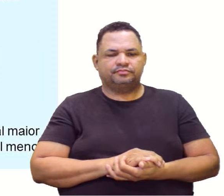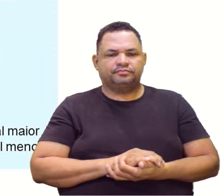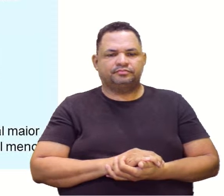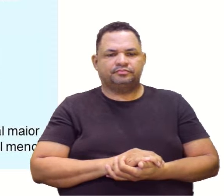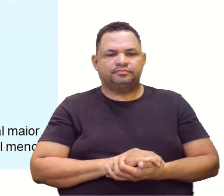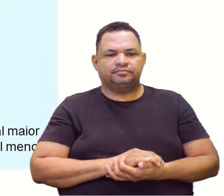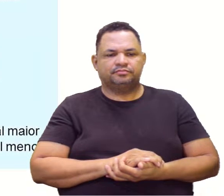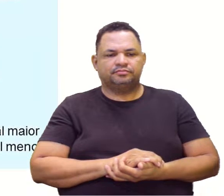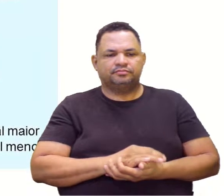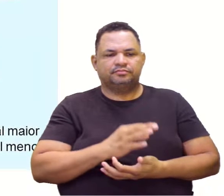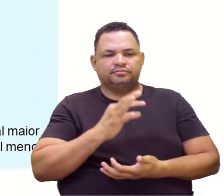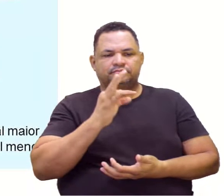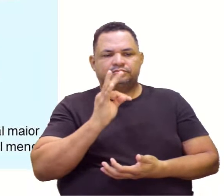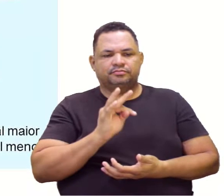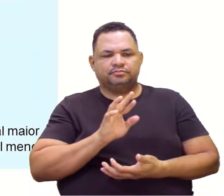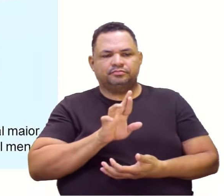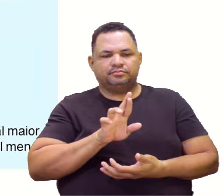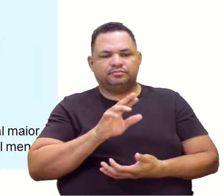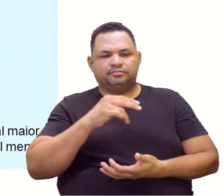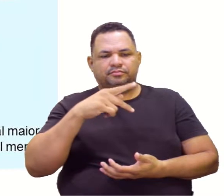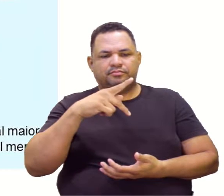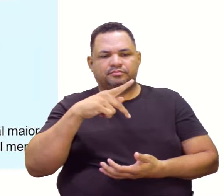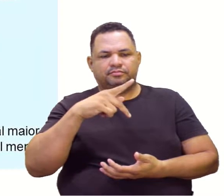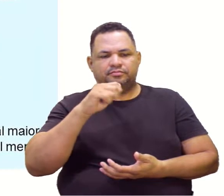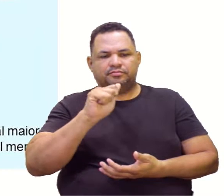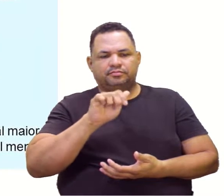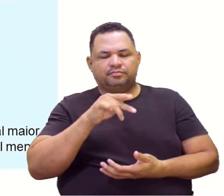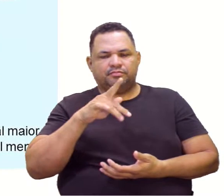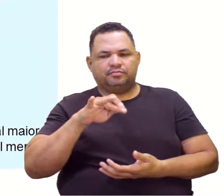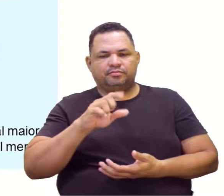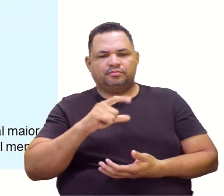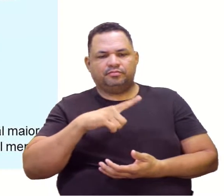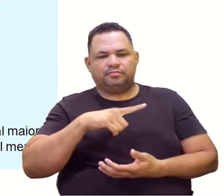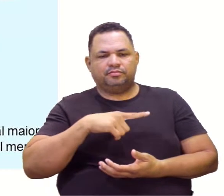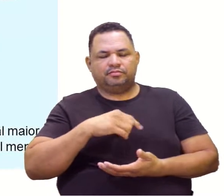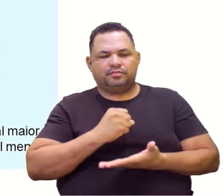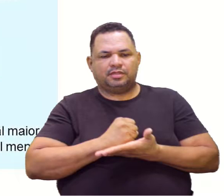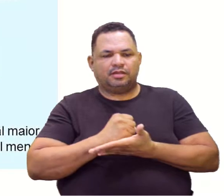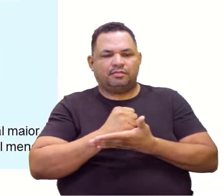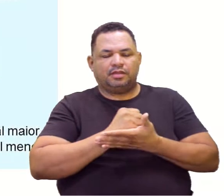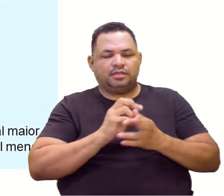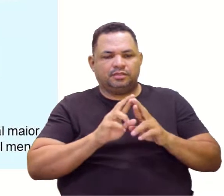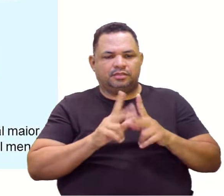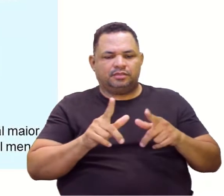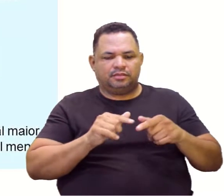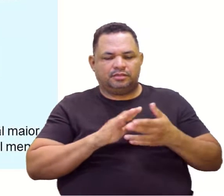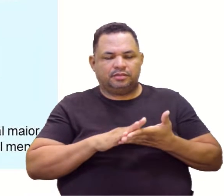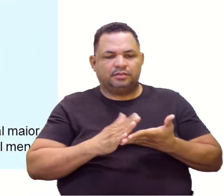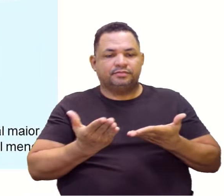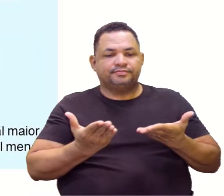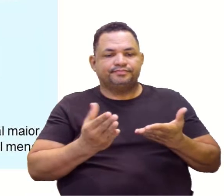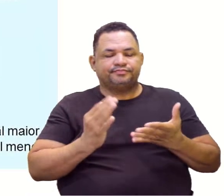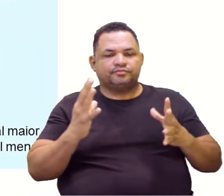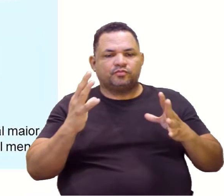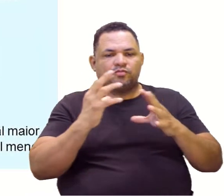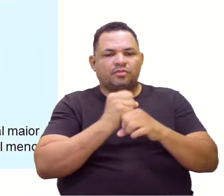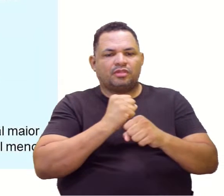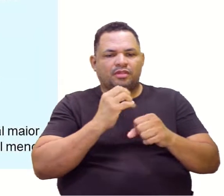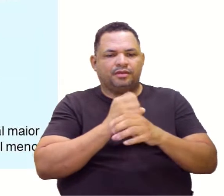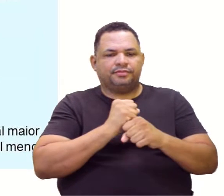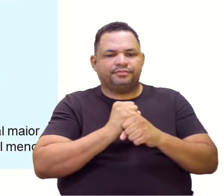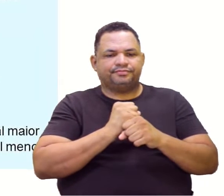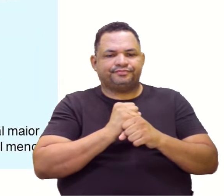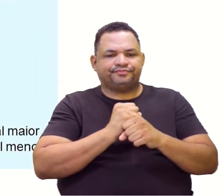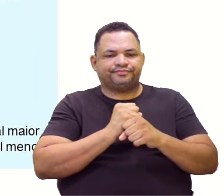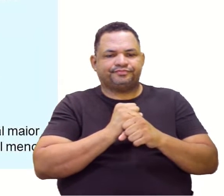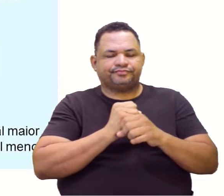E o trapézio? O trapézio, ele tem 2 bases diferentes. Então, para o cálculo da área